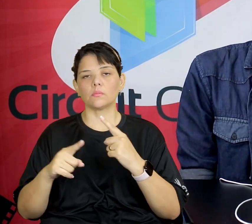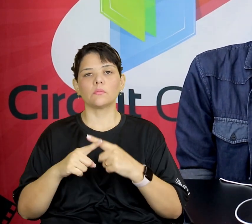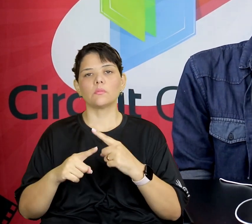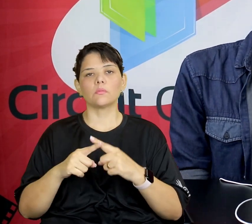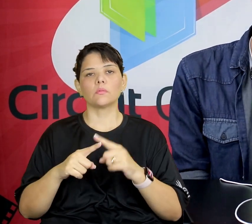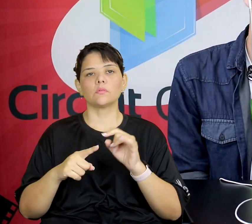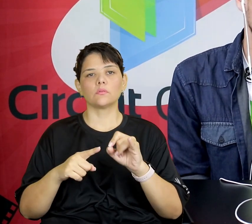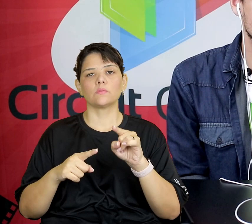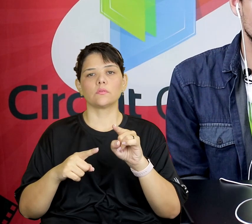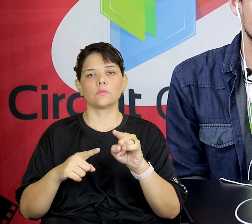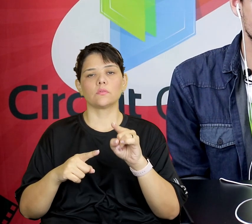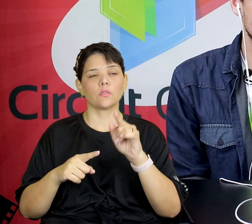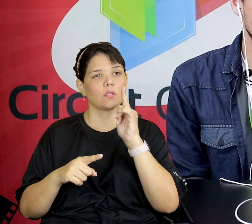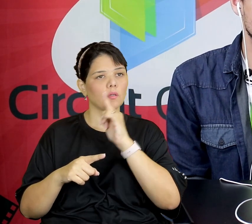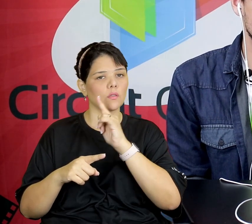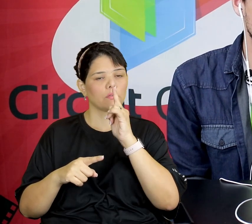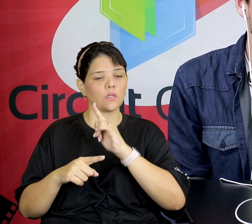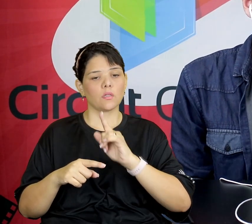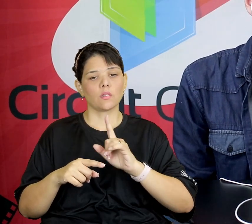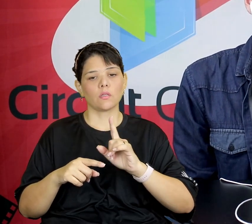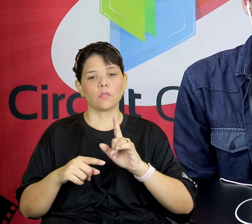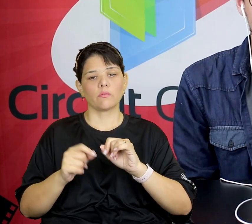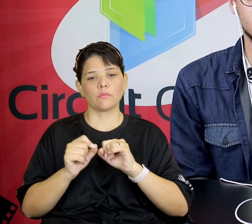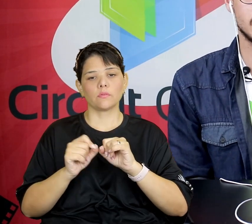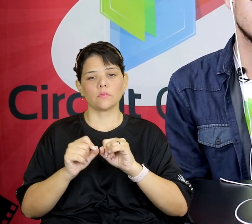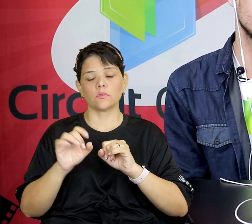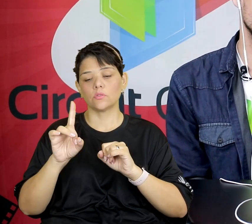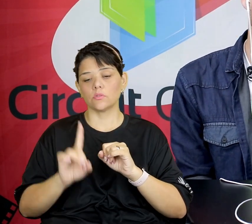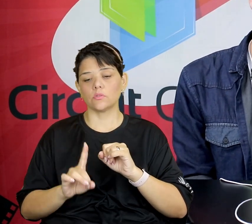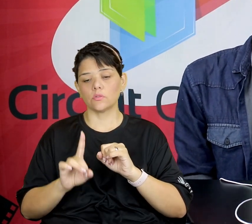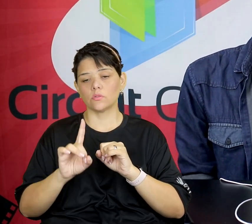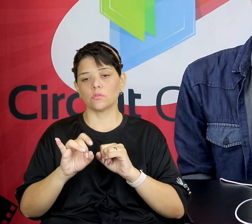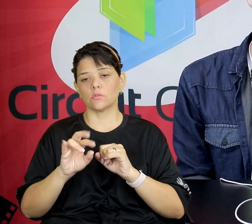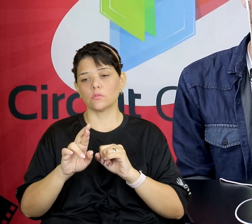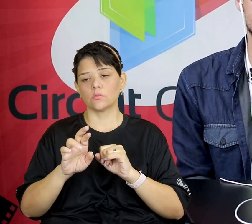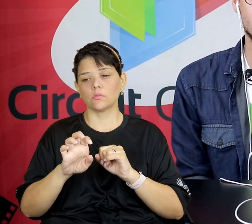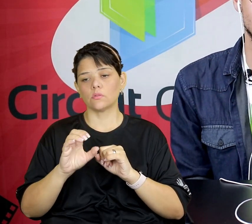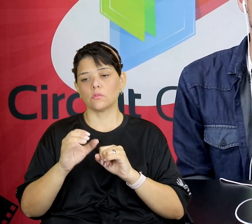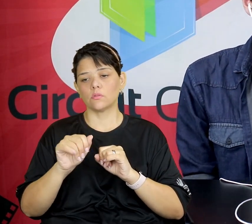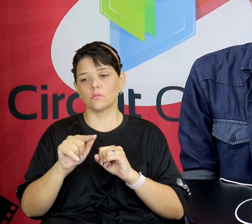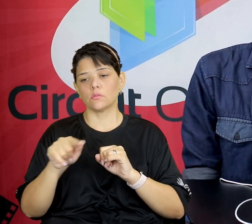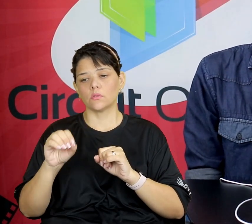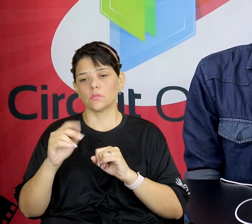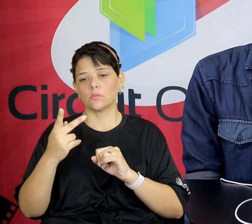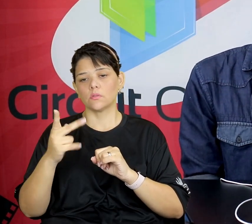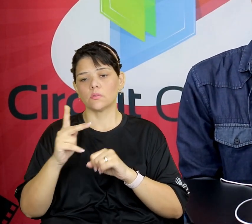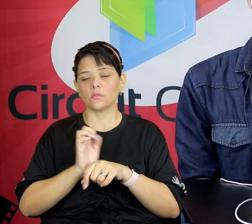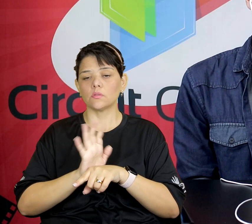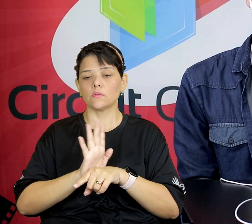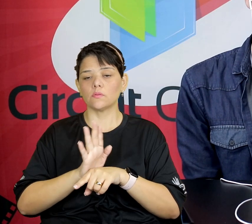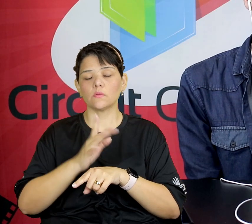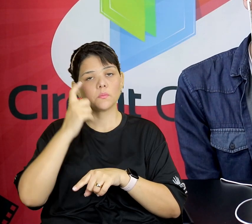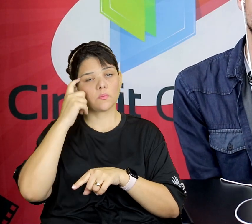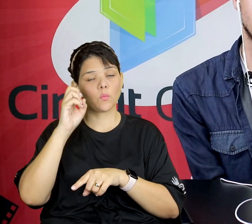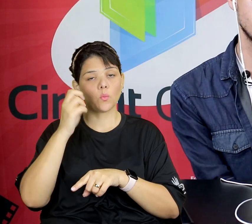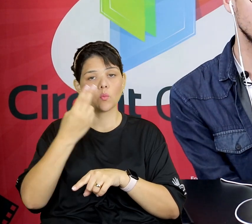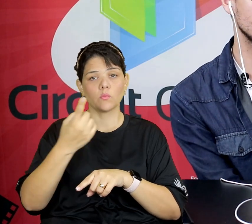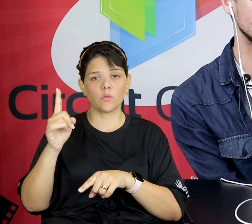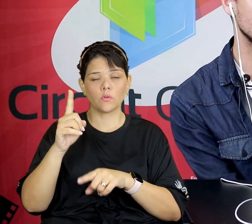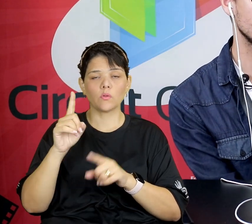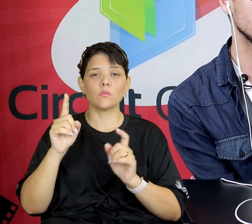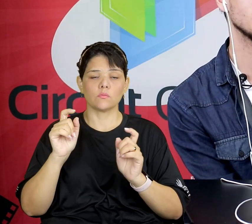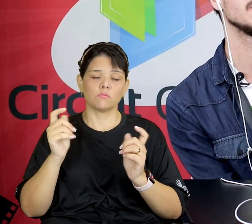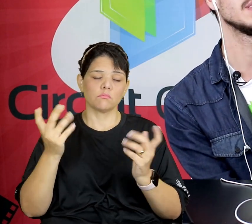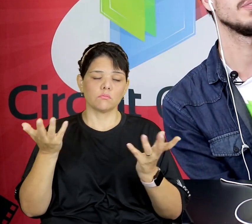você é ou não o diretor do seu filme, se você pensou nisso, se você está lá desde o início, você pode ter uma ideia